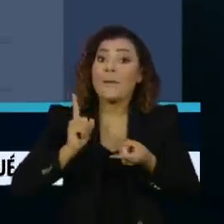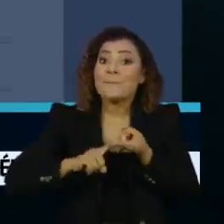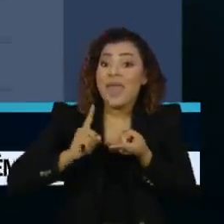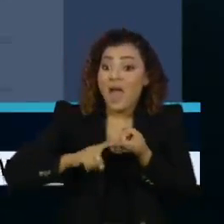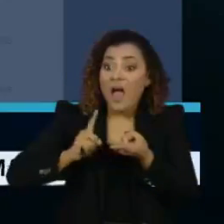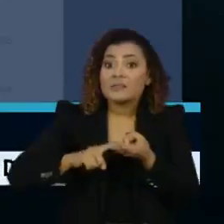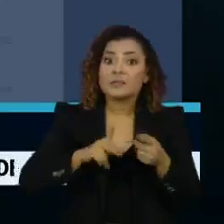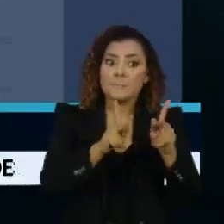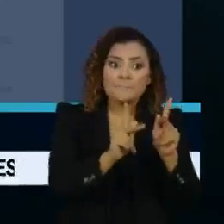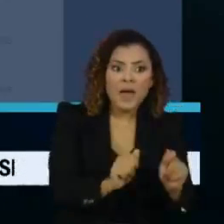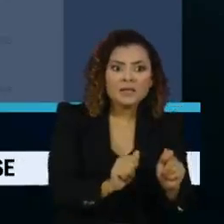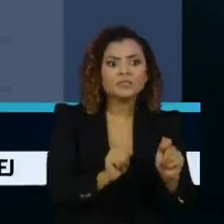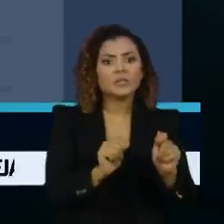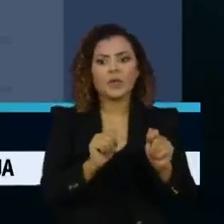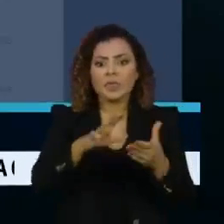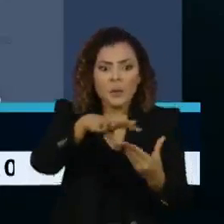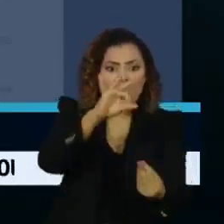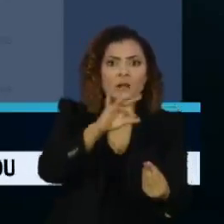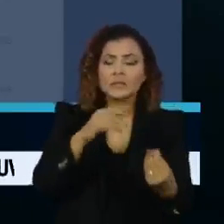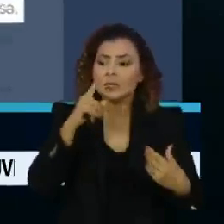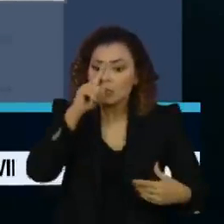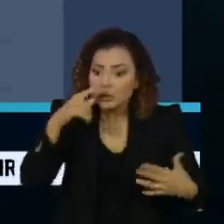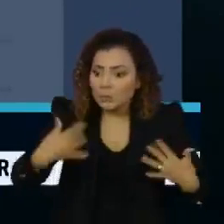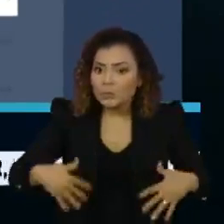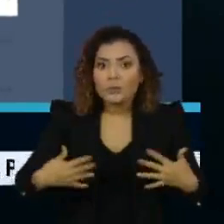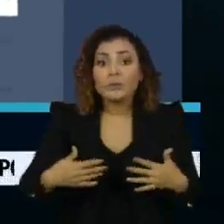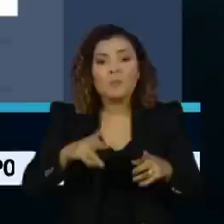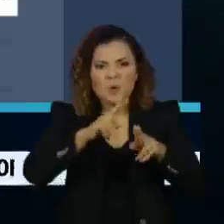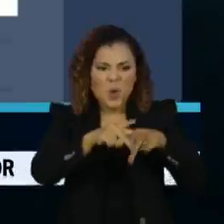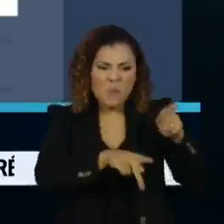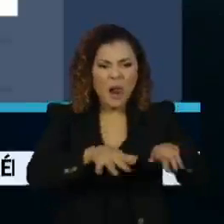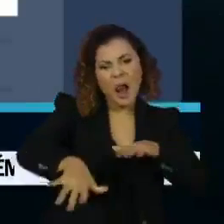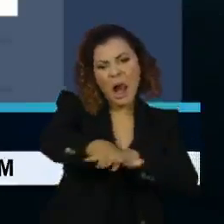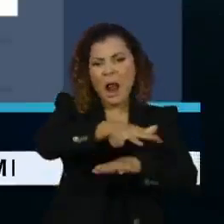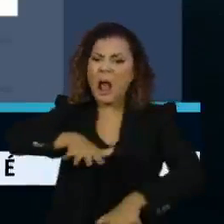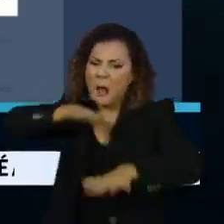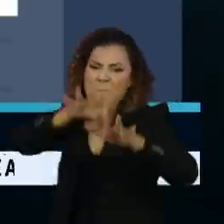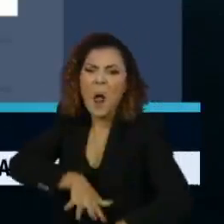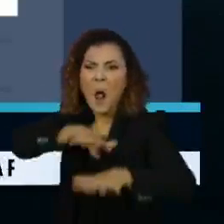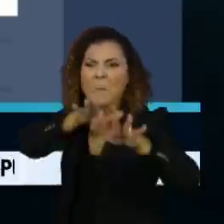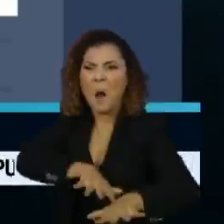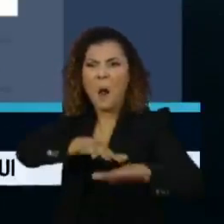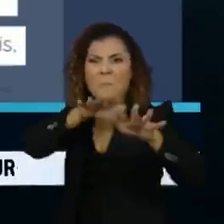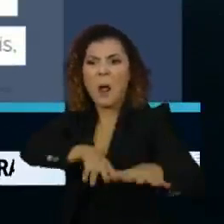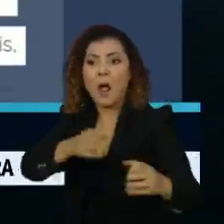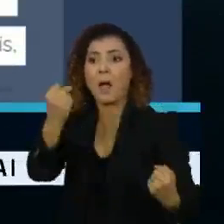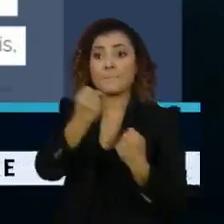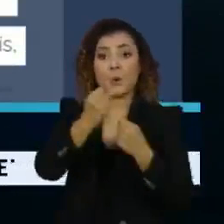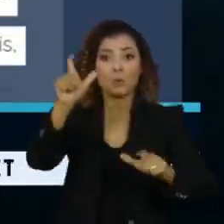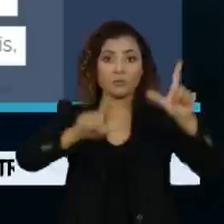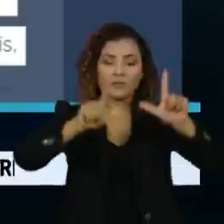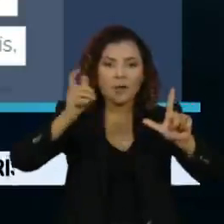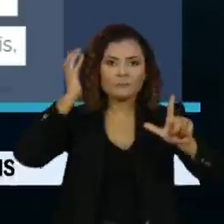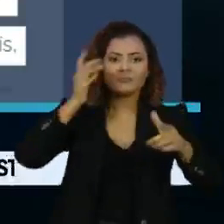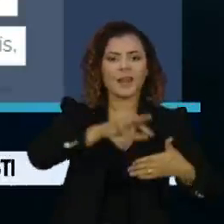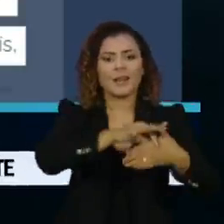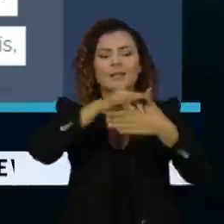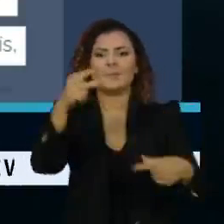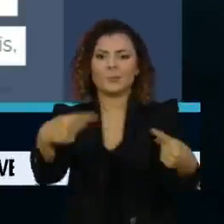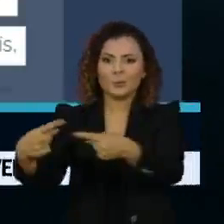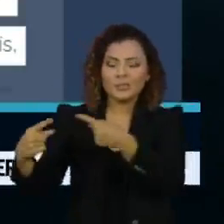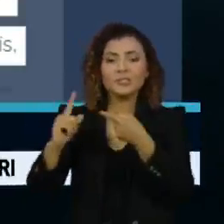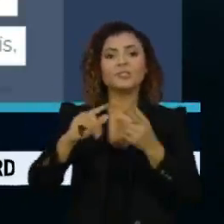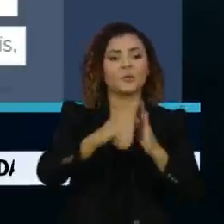à paz e à democracia e que os brasileiros se movimentaram nas ruas com amplo apoio da imprensa, lideranças